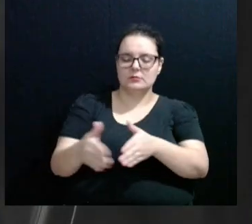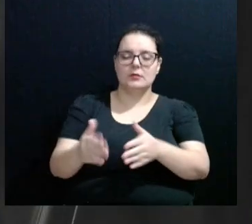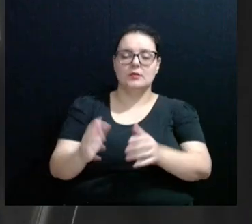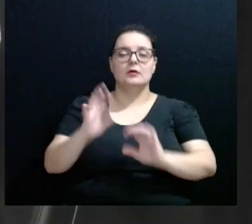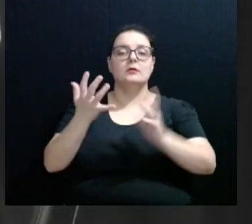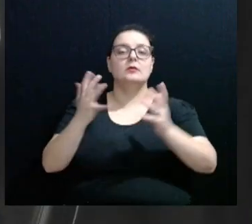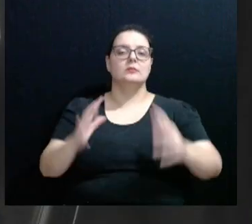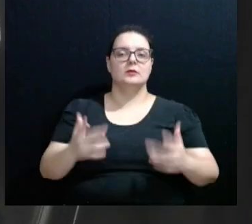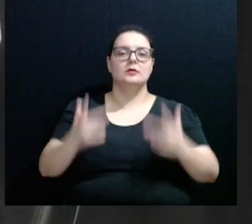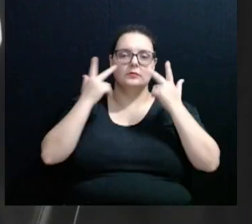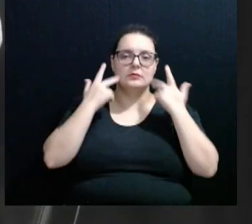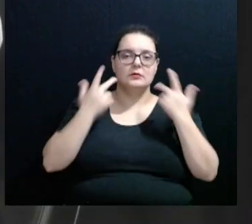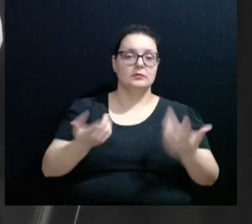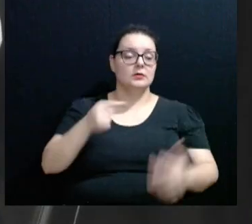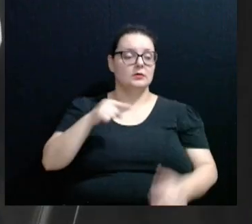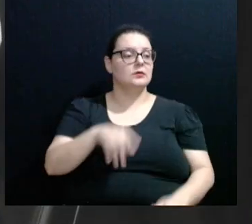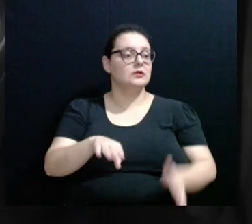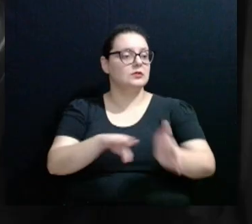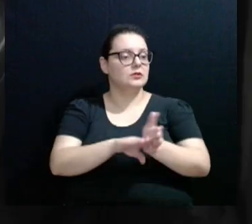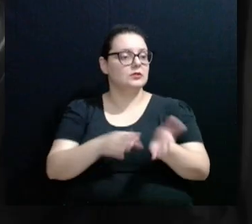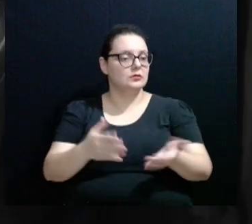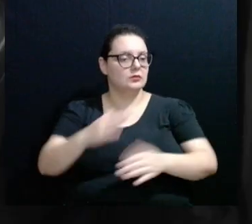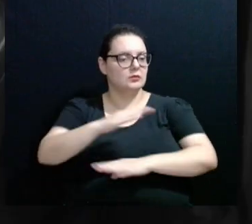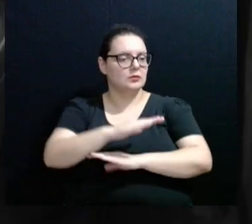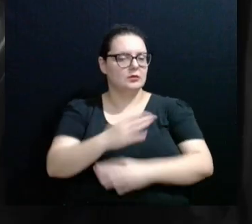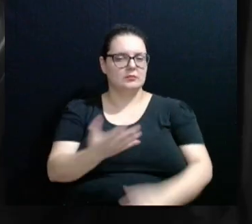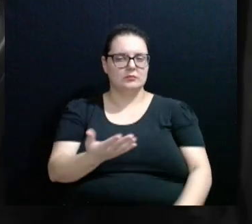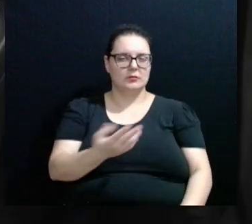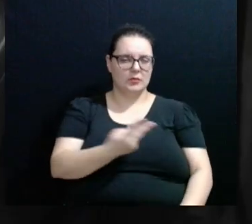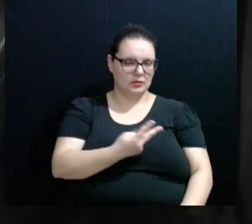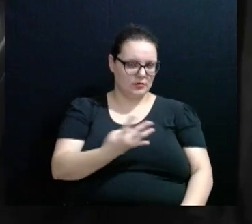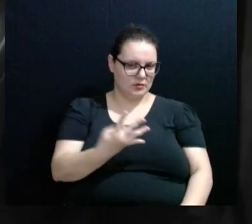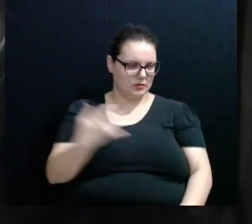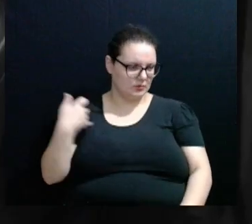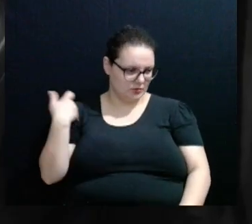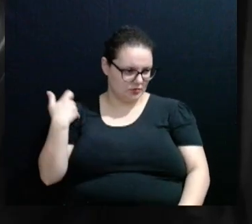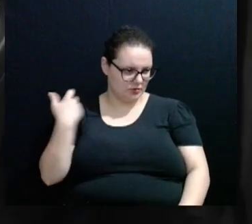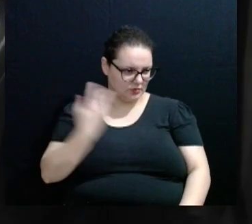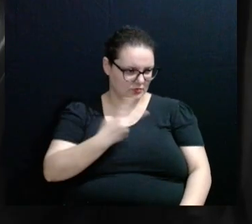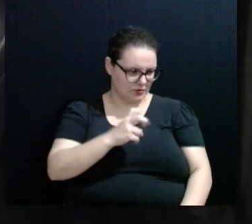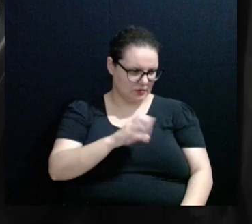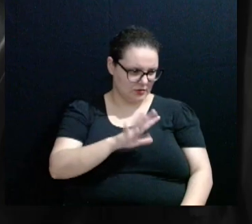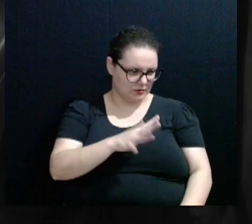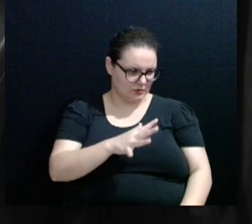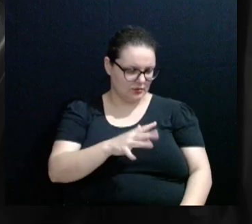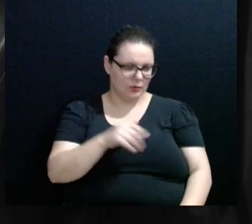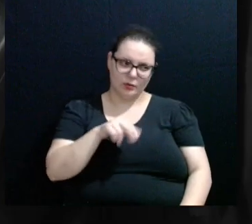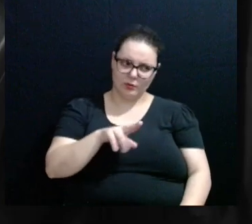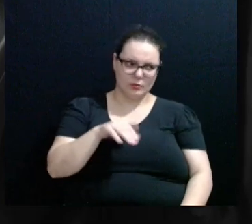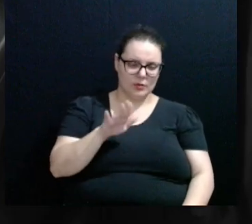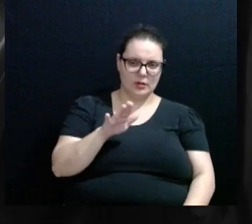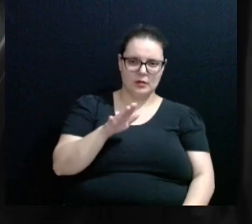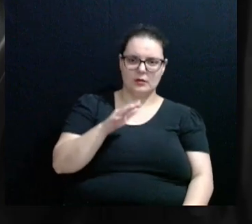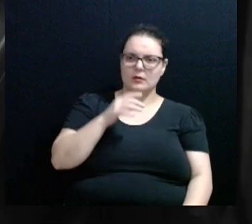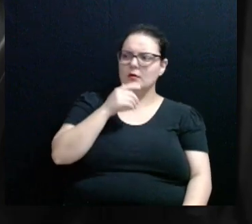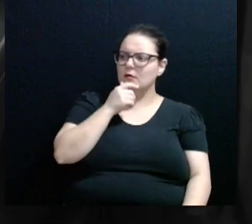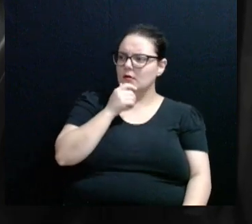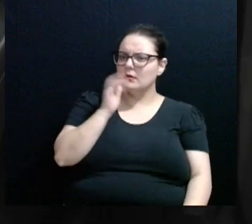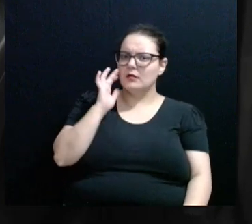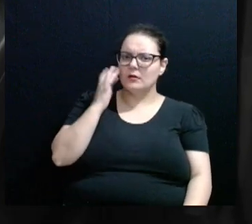naturalmente. E você chegou aqui na Câmara, então, o quê? Com 24 para 25 anos, é isso ou mais? Acho que foi isso.